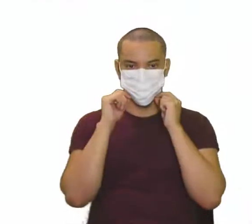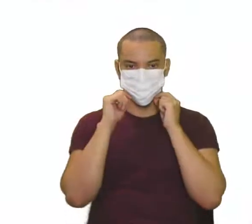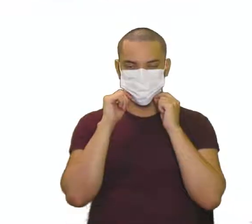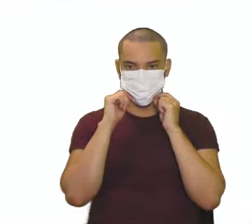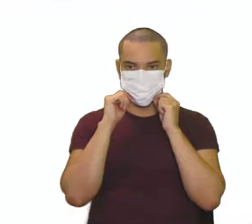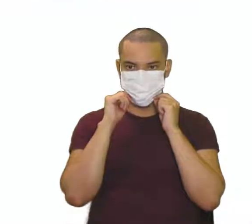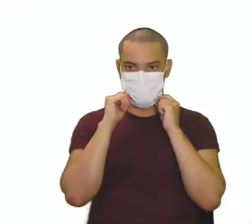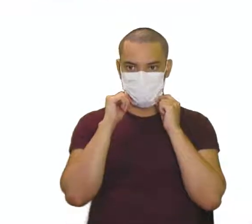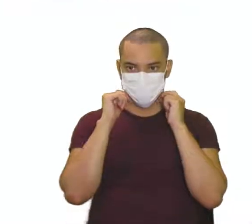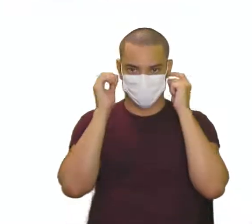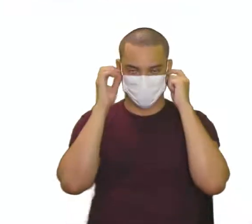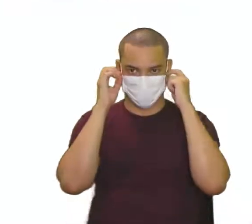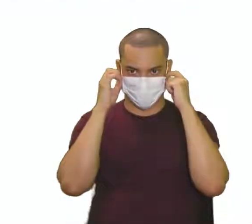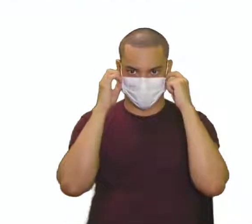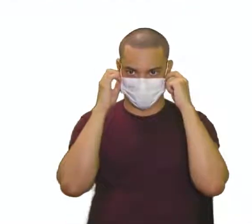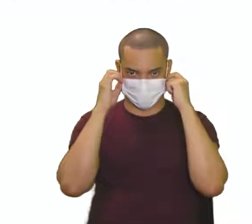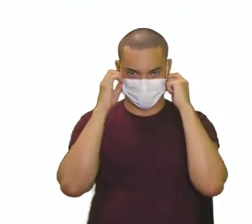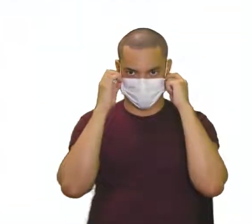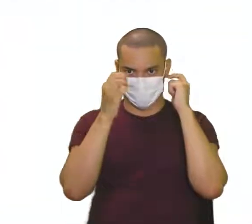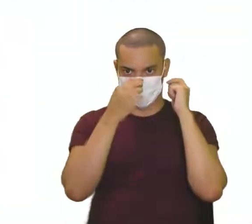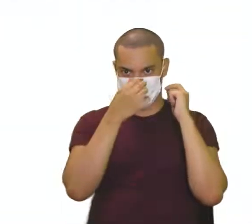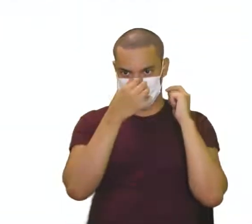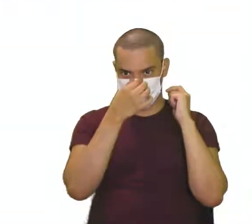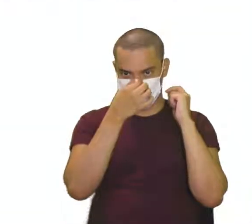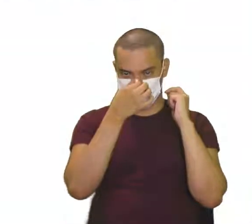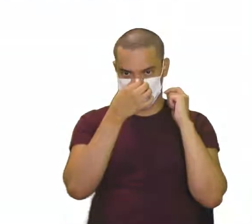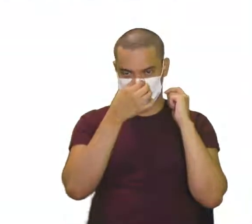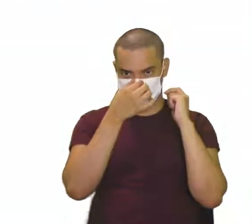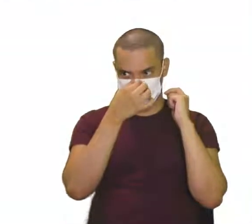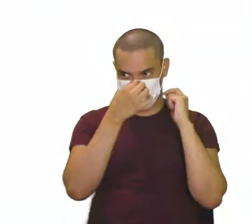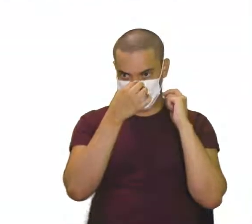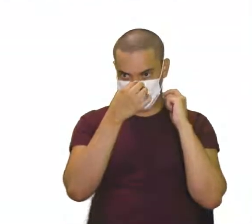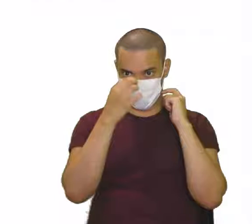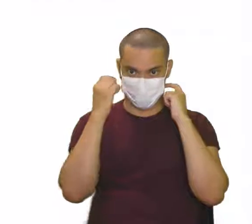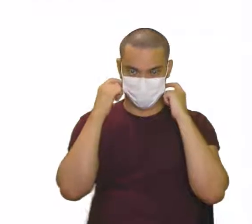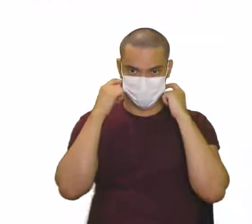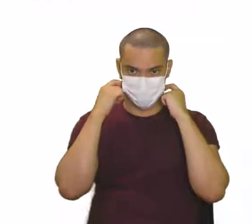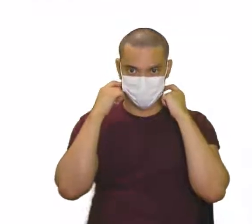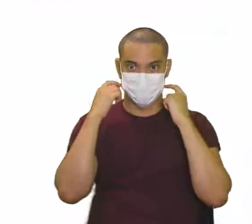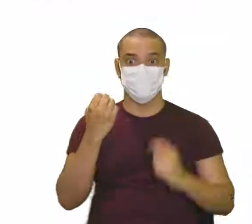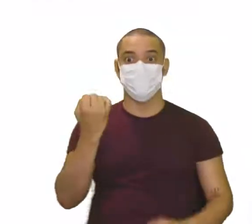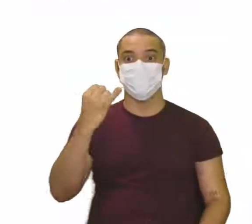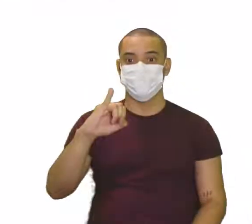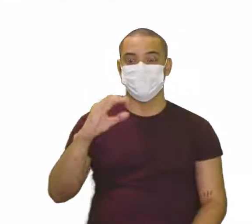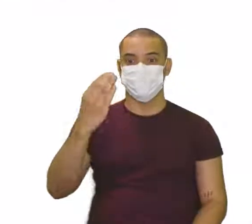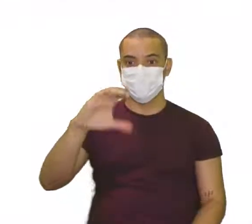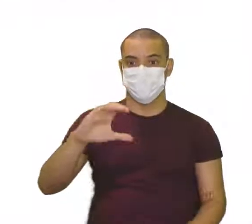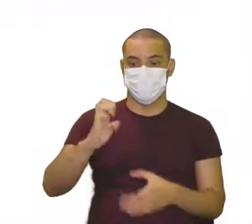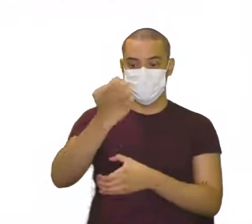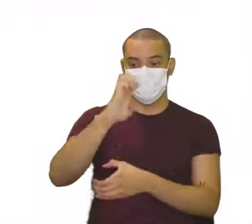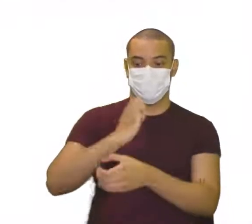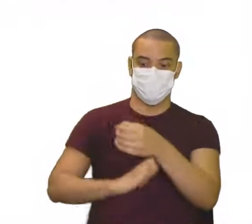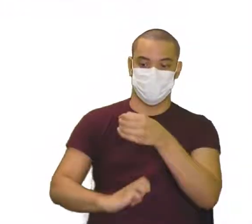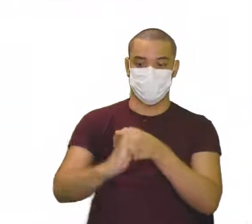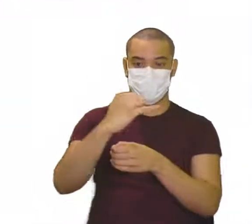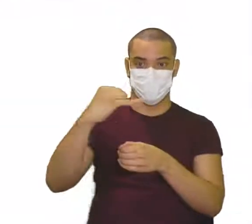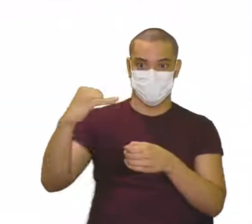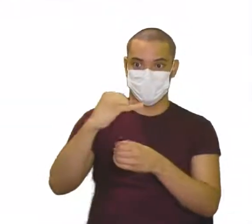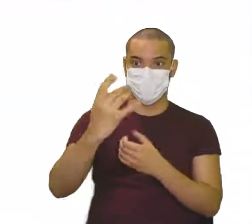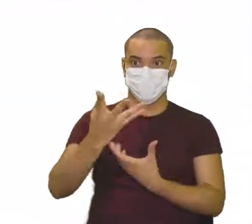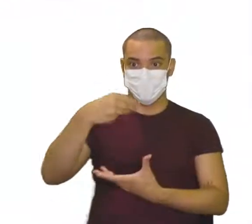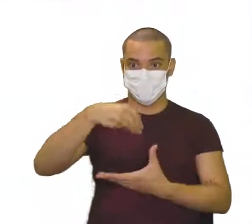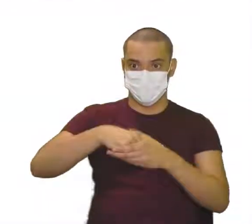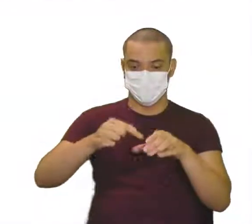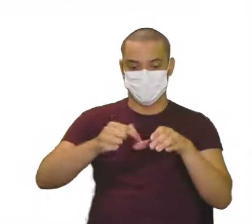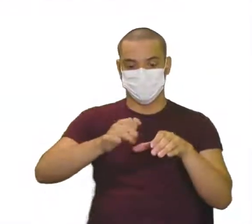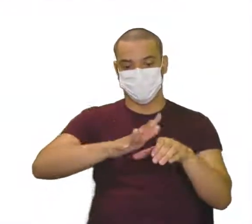nesse campo, aqui nós temos a representação da trajetória desse elétron, ok? E aqui o elétron com